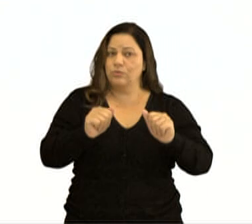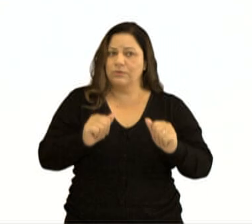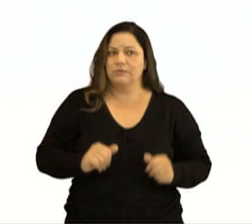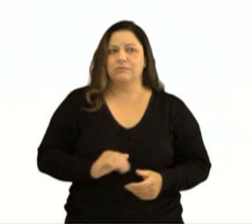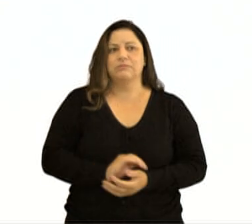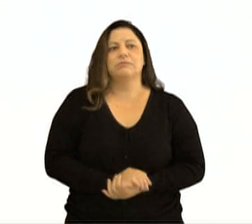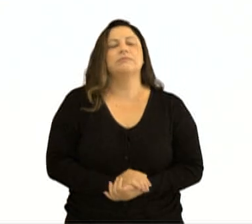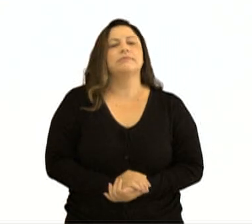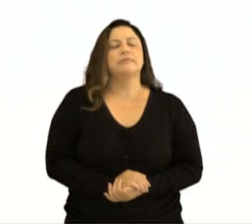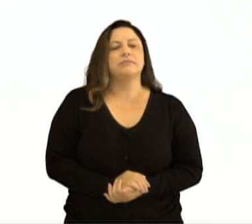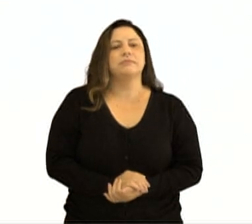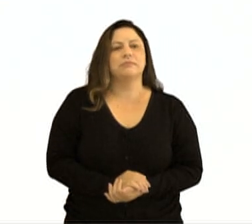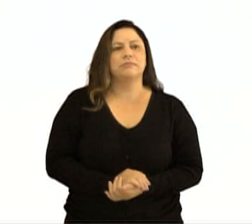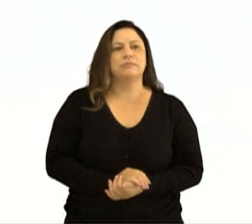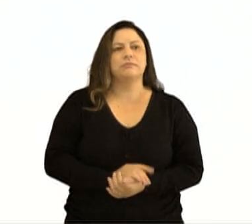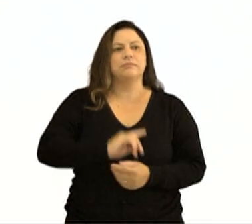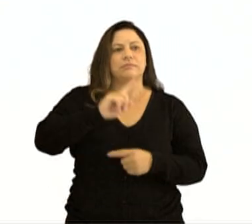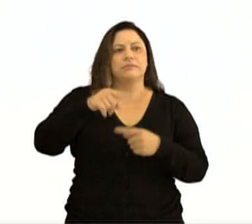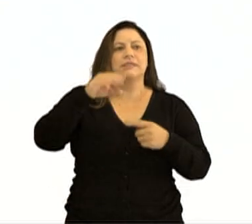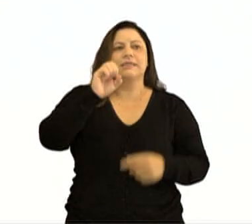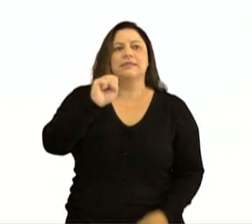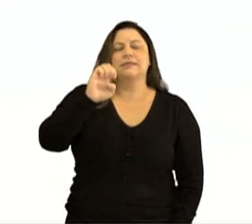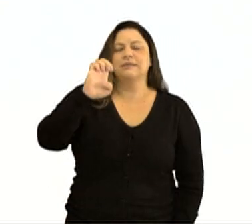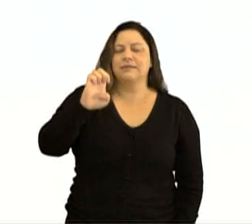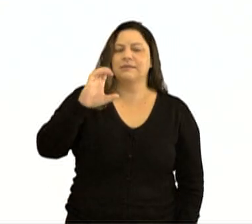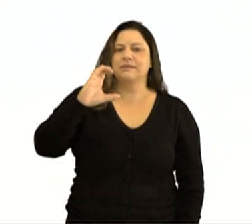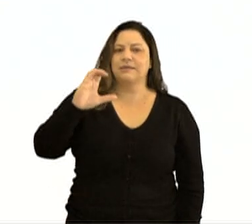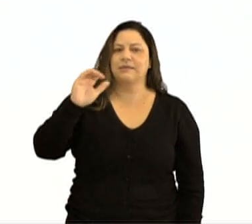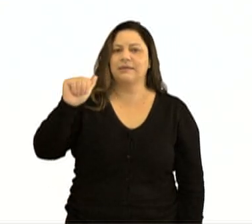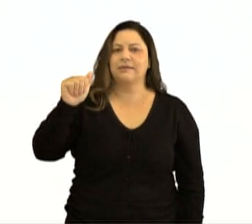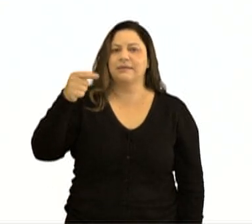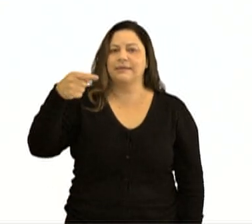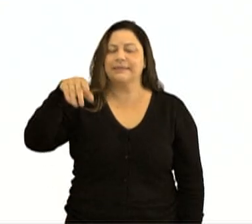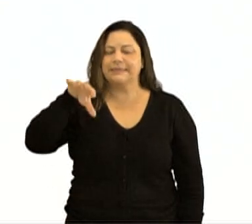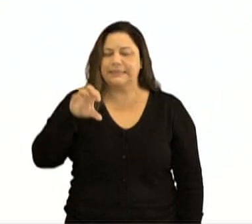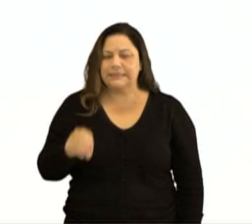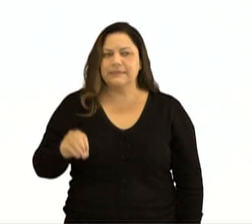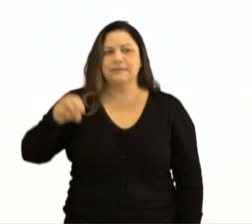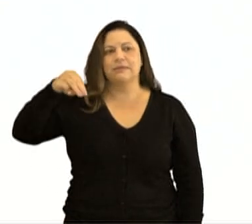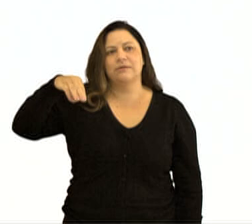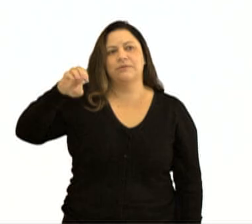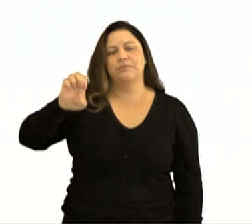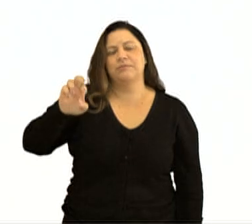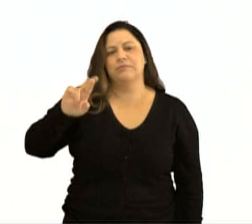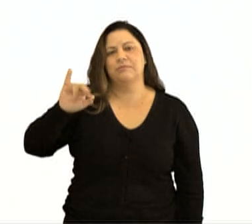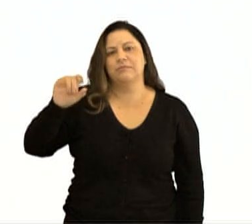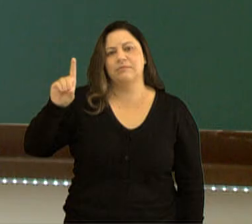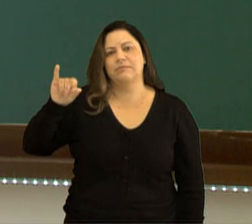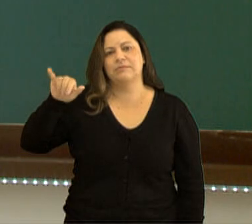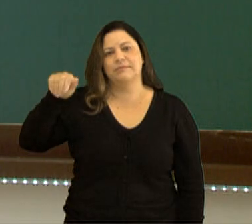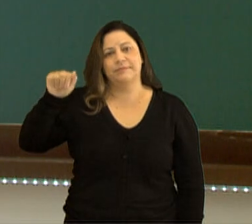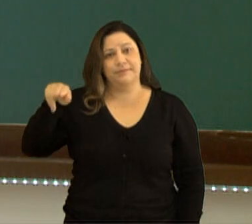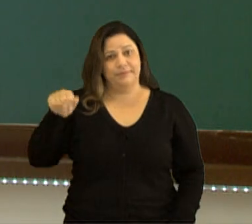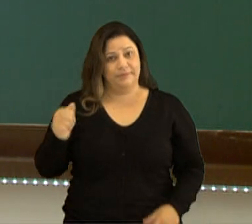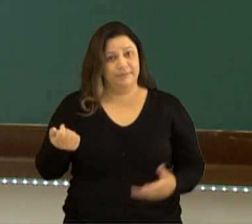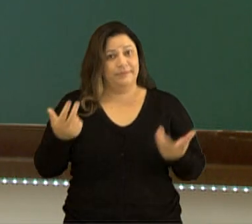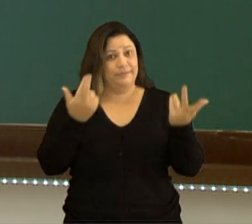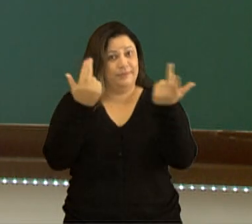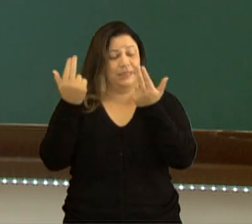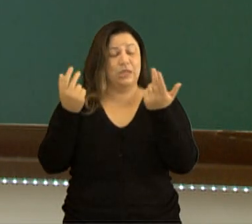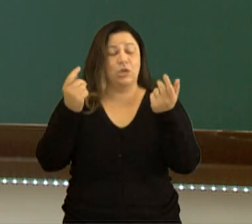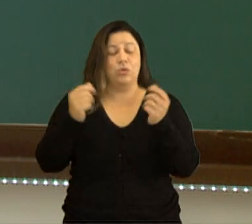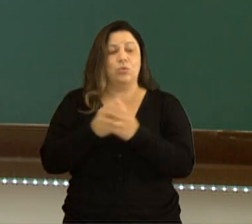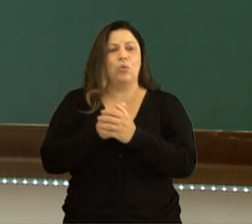fórmula. A secção meridiana, o que seria? É como se eu cortasse nela de